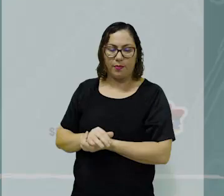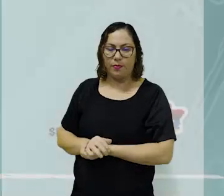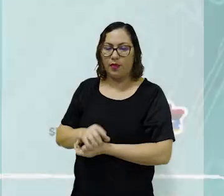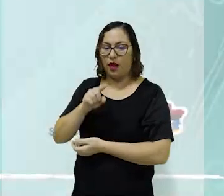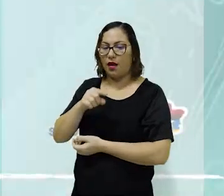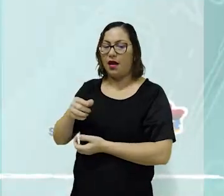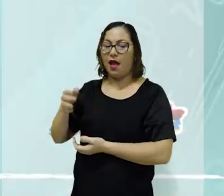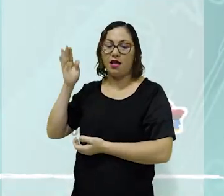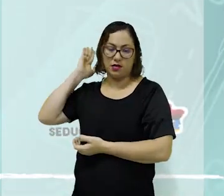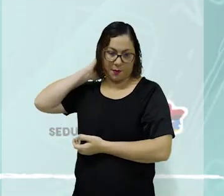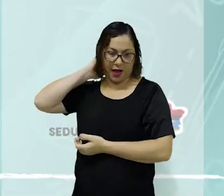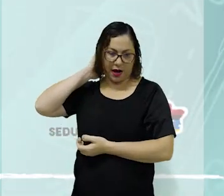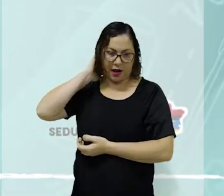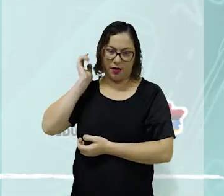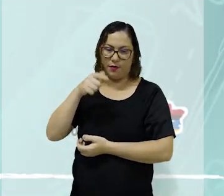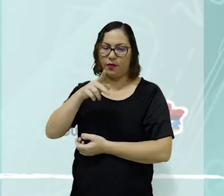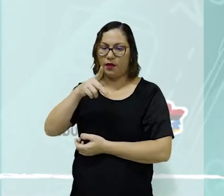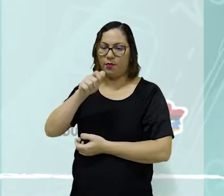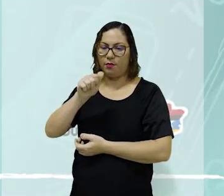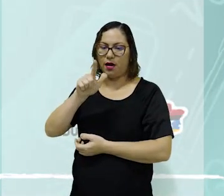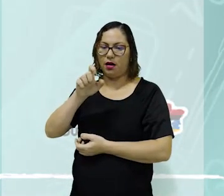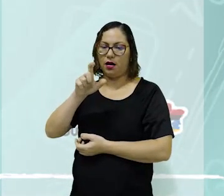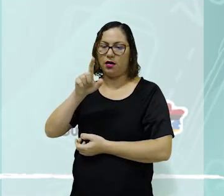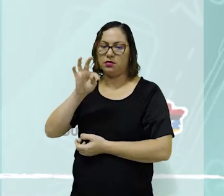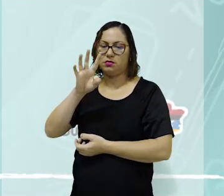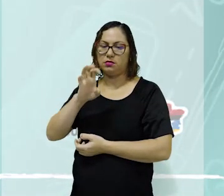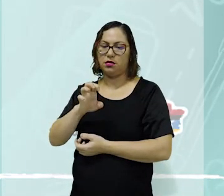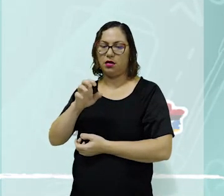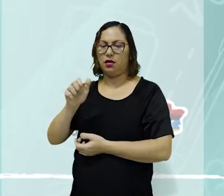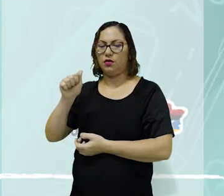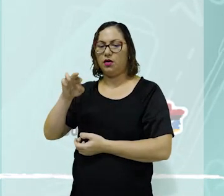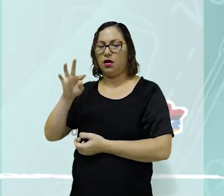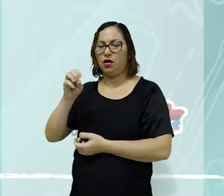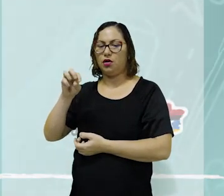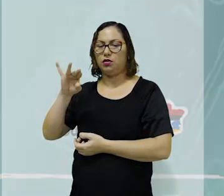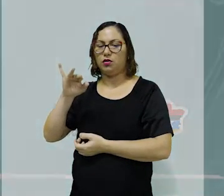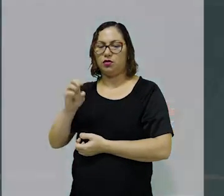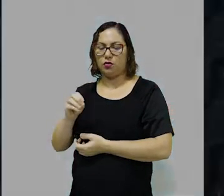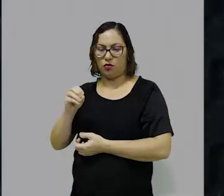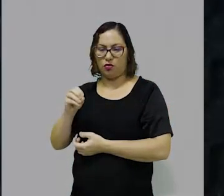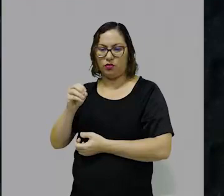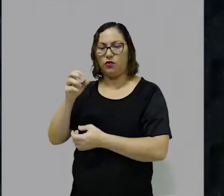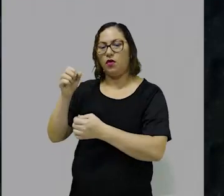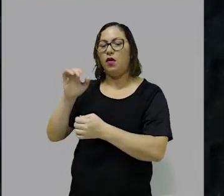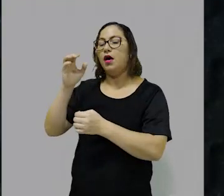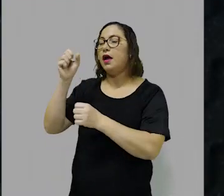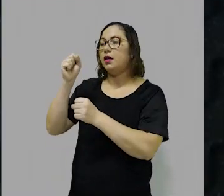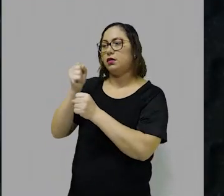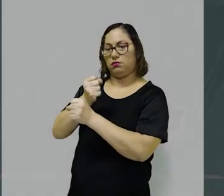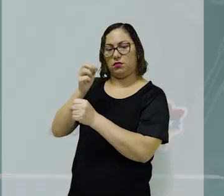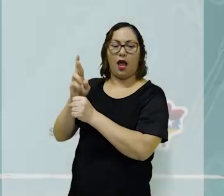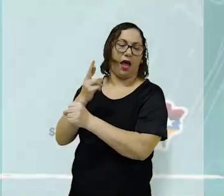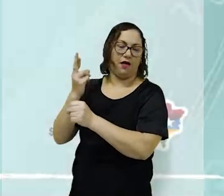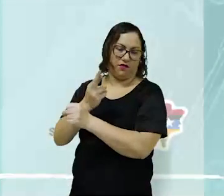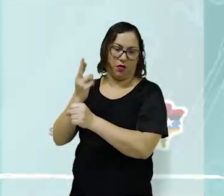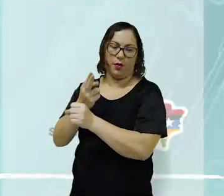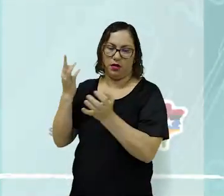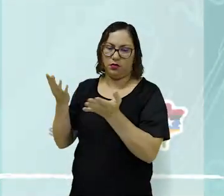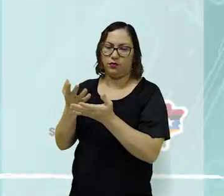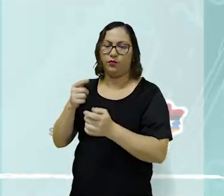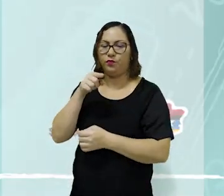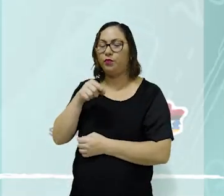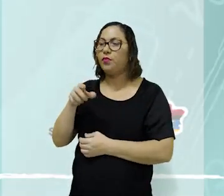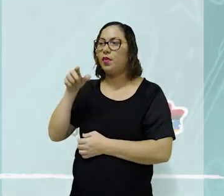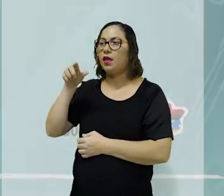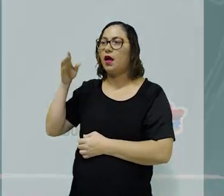Esse aqui é do Pará, o Palacete Antônio Facila, está sendo reformado, eu pesquisei sobre isso, aparentemente. A Vila